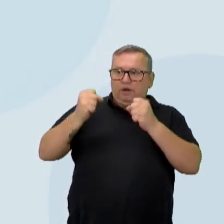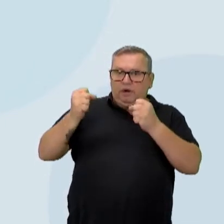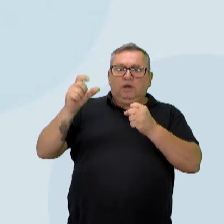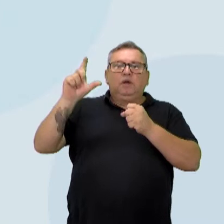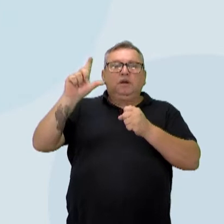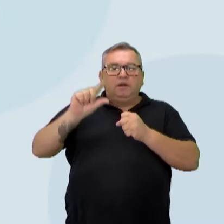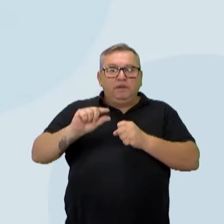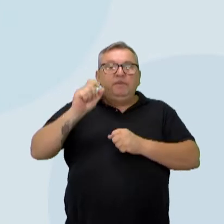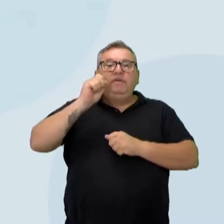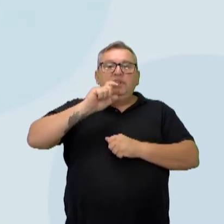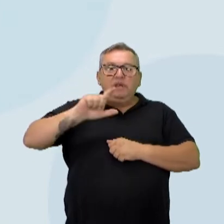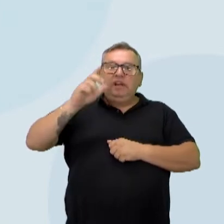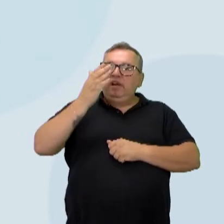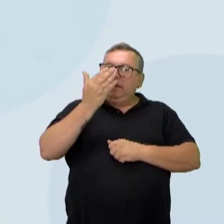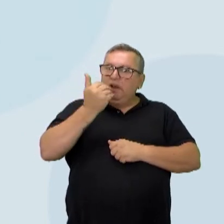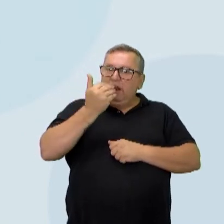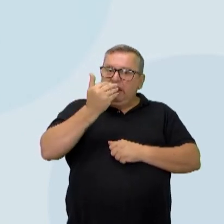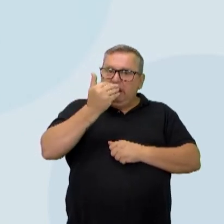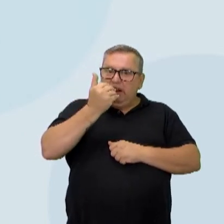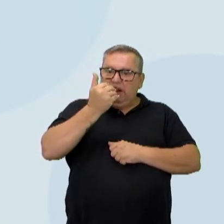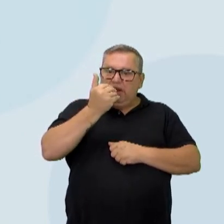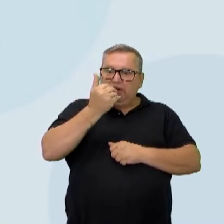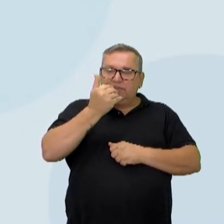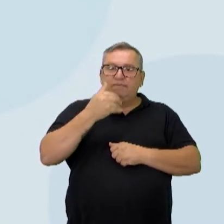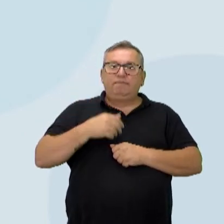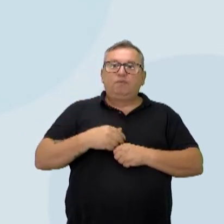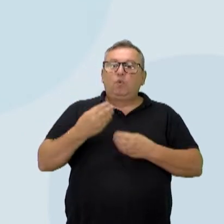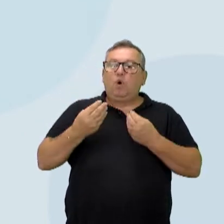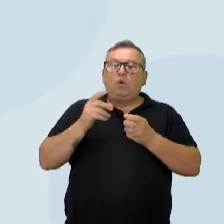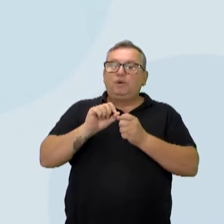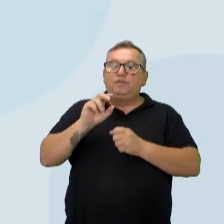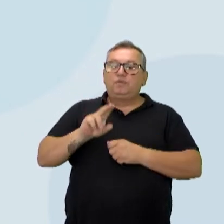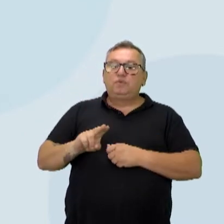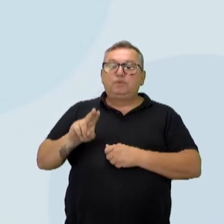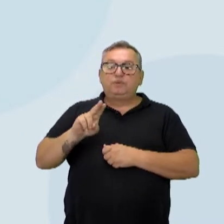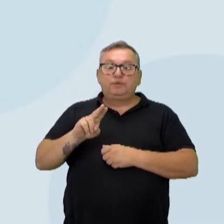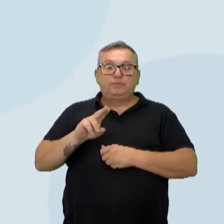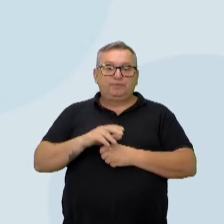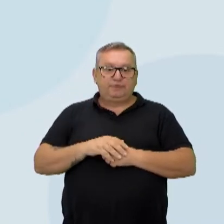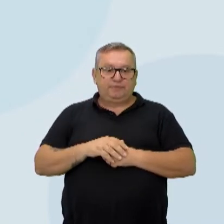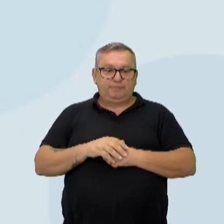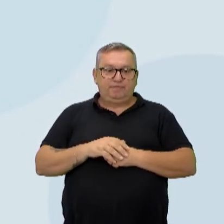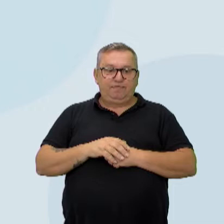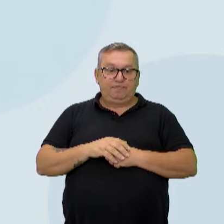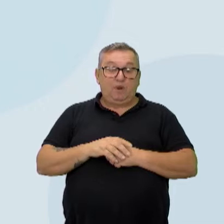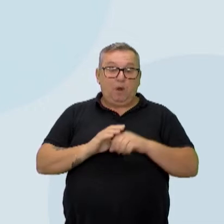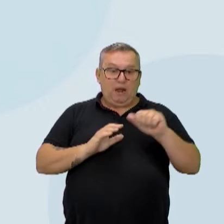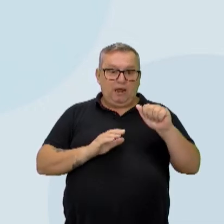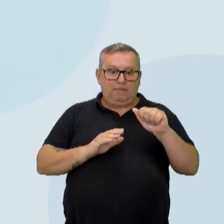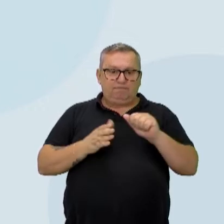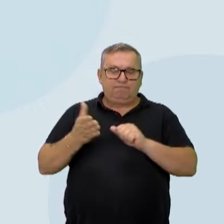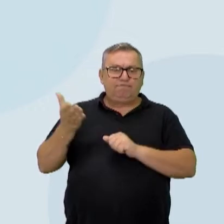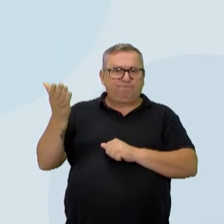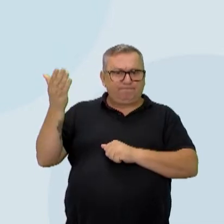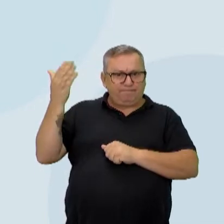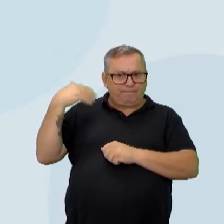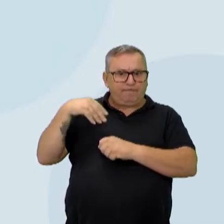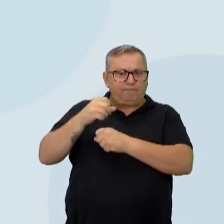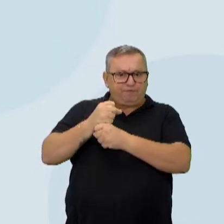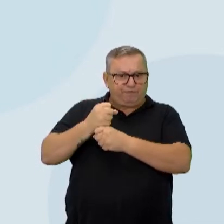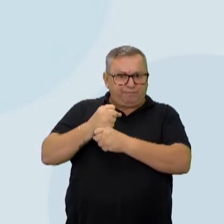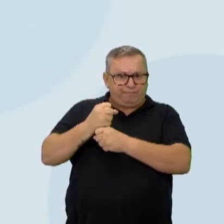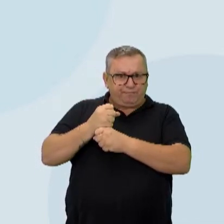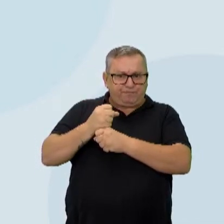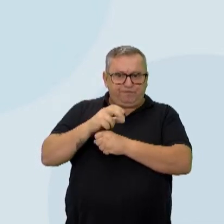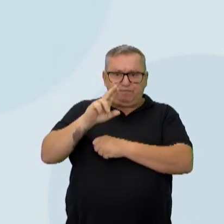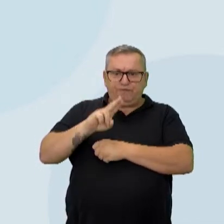nos alimentos? Vamos ver qual argumento que é utilizado. Nas últimas décadas, as recomendações contra o